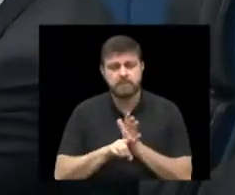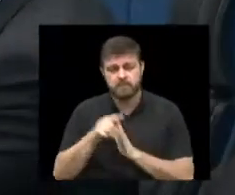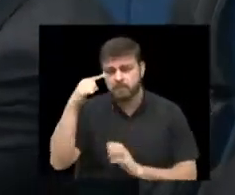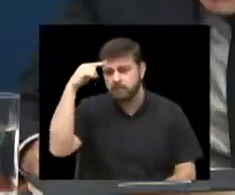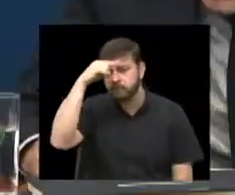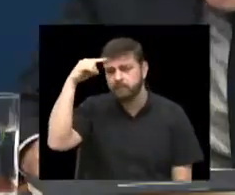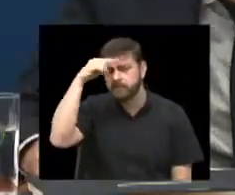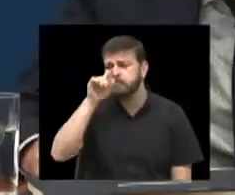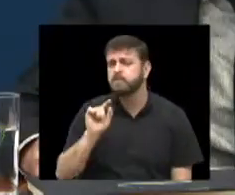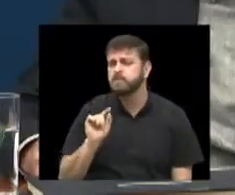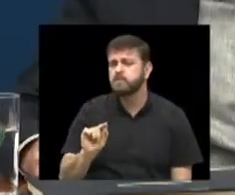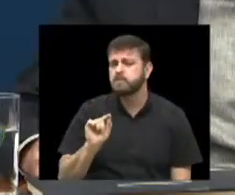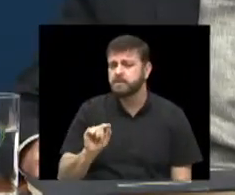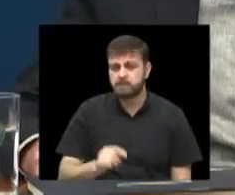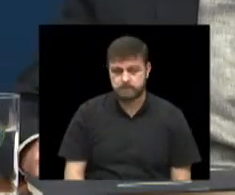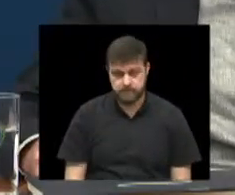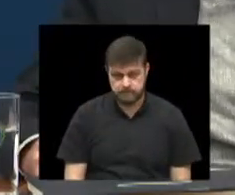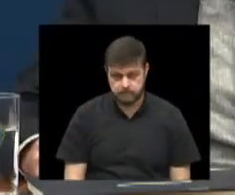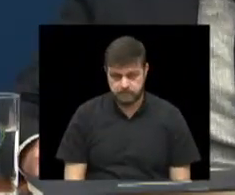Marques e o próximo vereador inscrito.